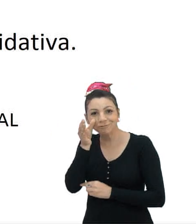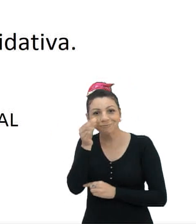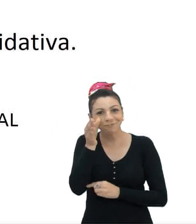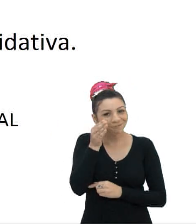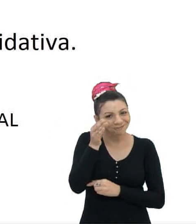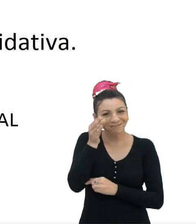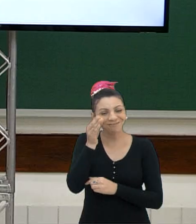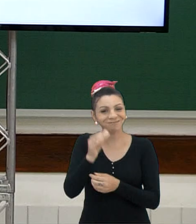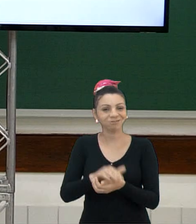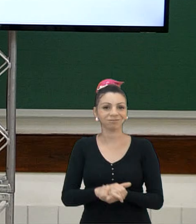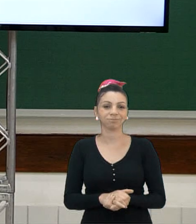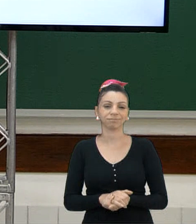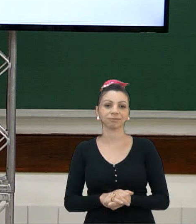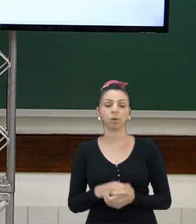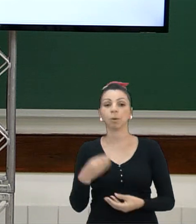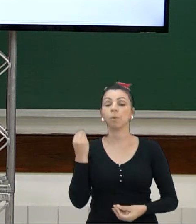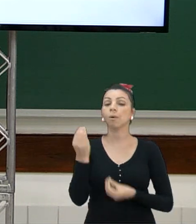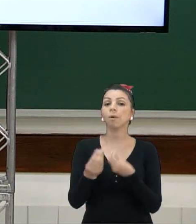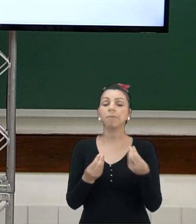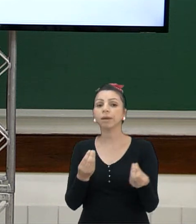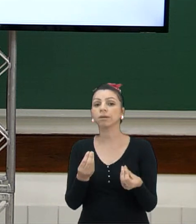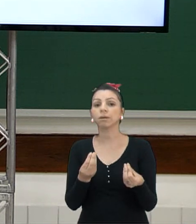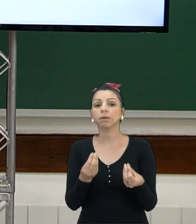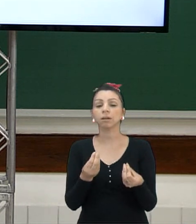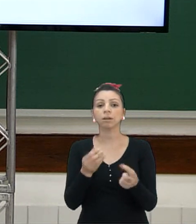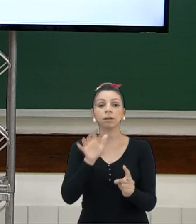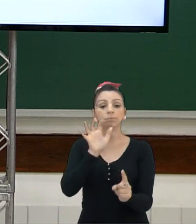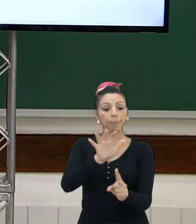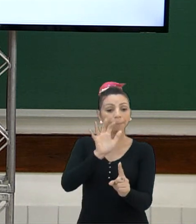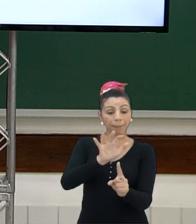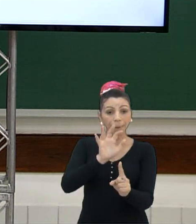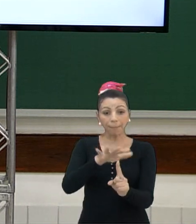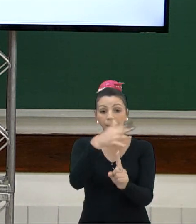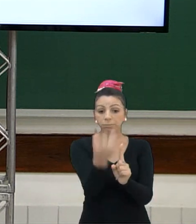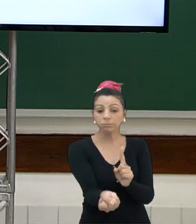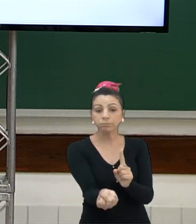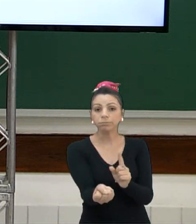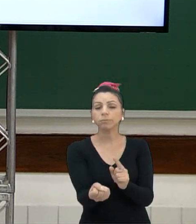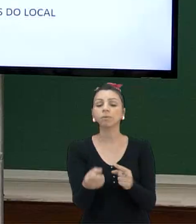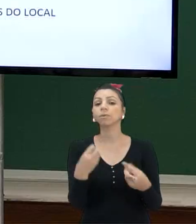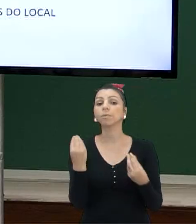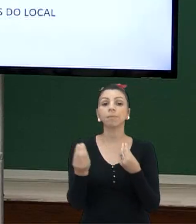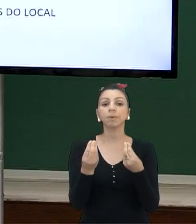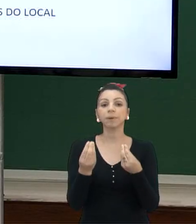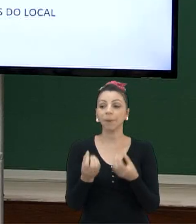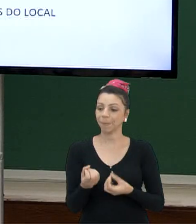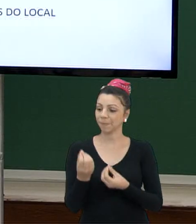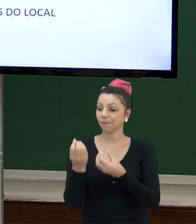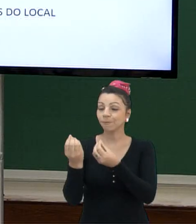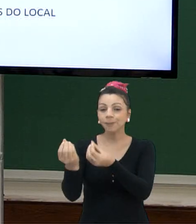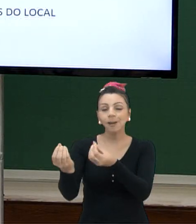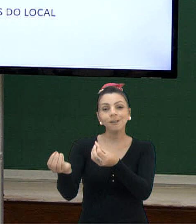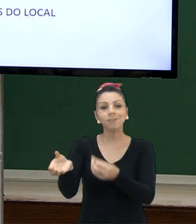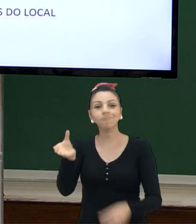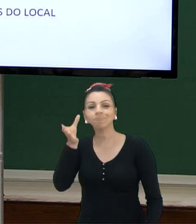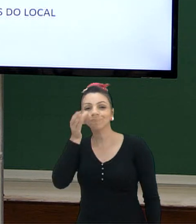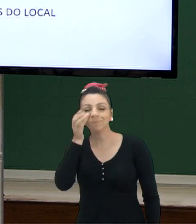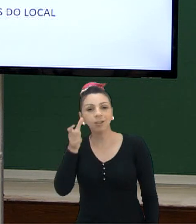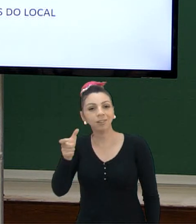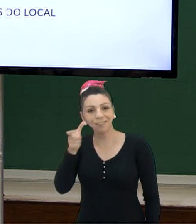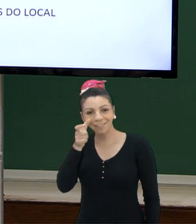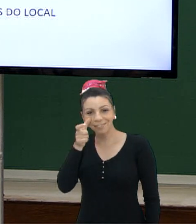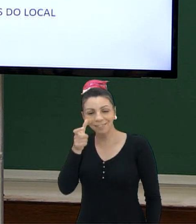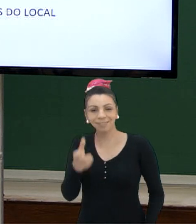convencer a ir para essa região serrana? Porque dizem que é uma viagem fascinante. Depois eu